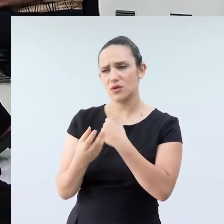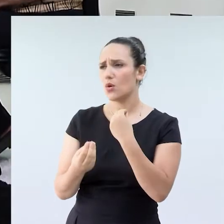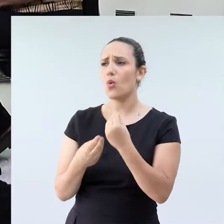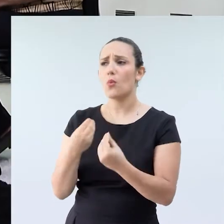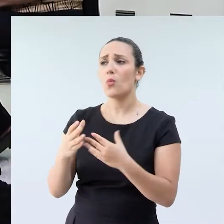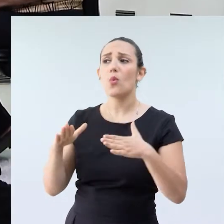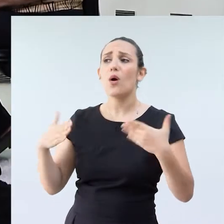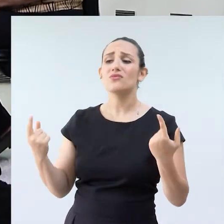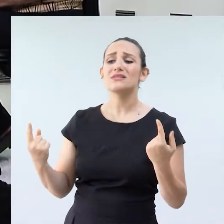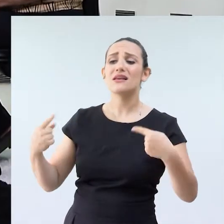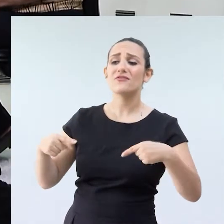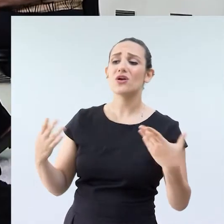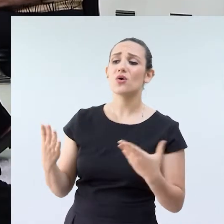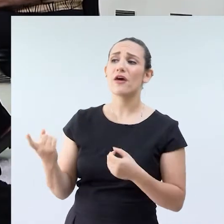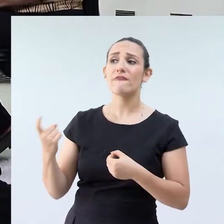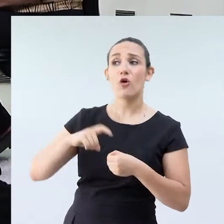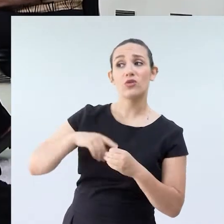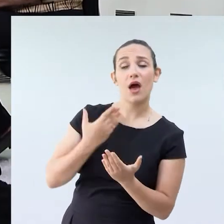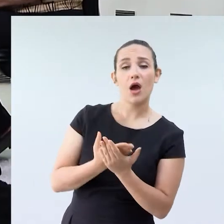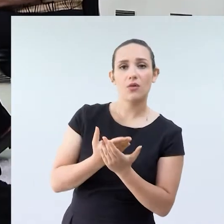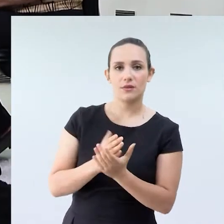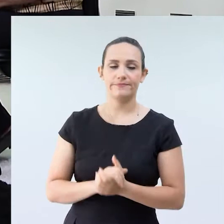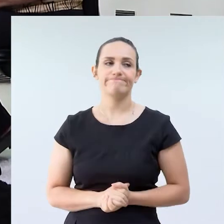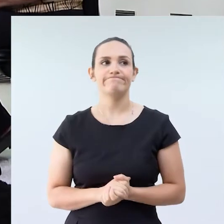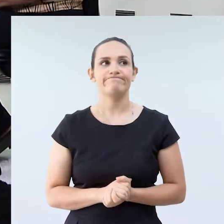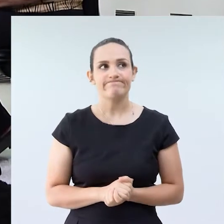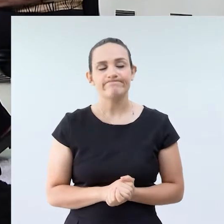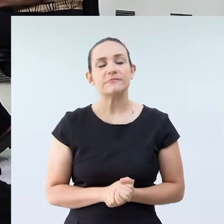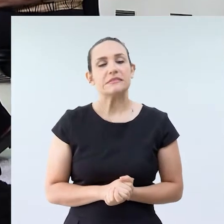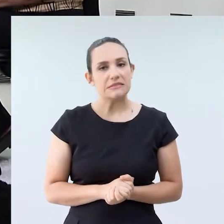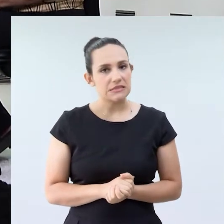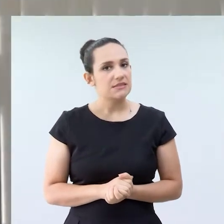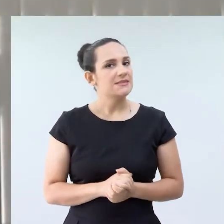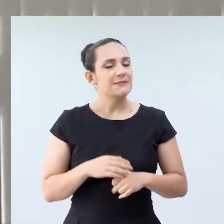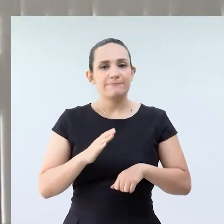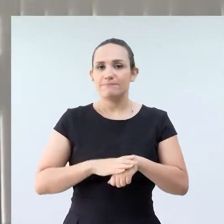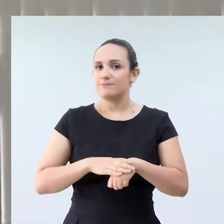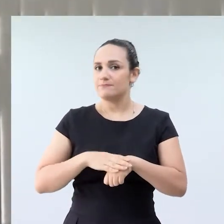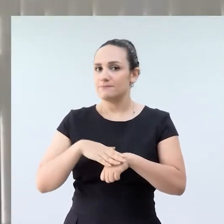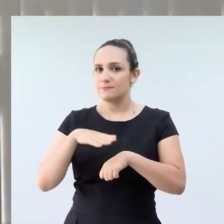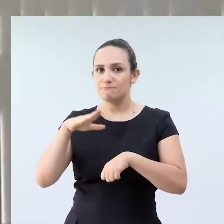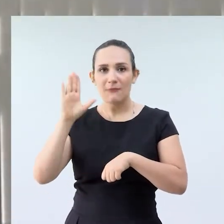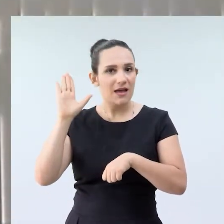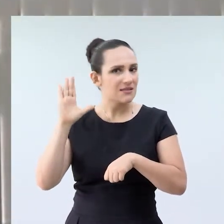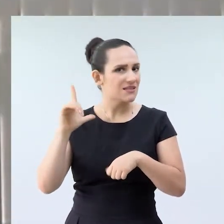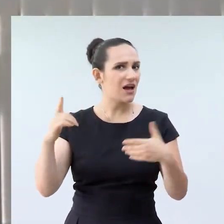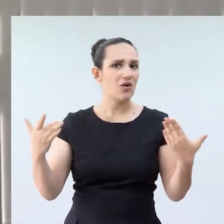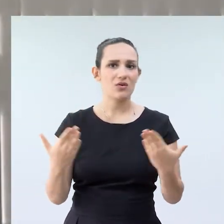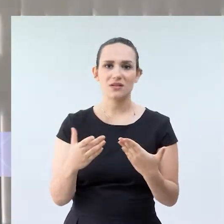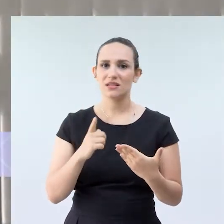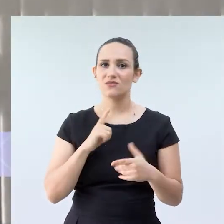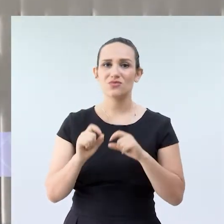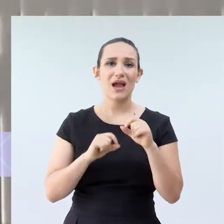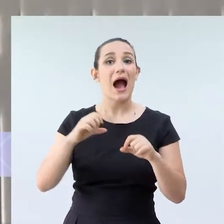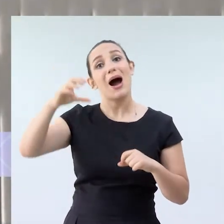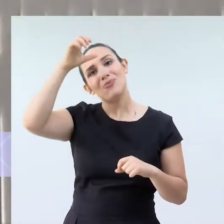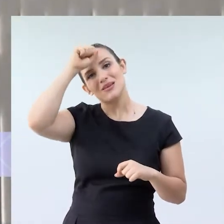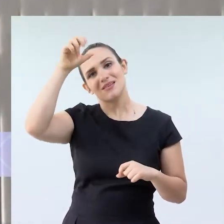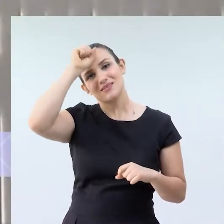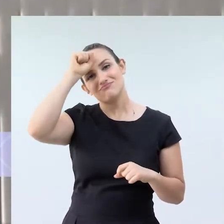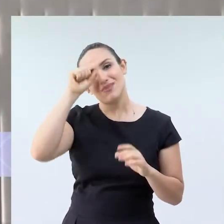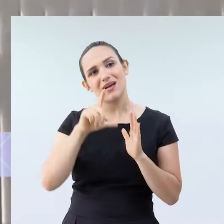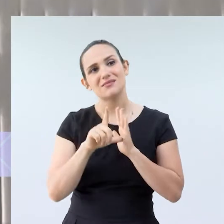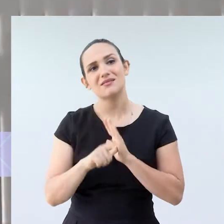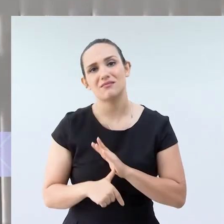escolas pós-pandemia? Bom, acho que o maior impacto que a pandemia causou foi a aprendizagem dos estudantes,